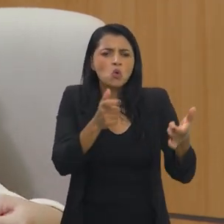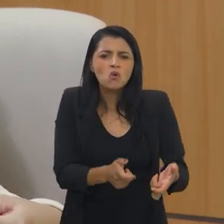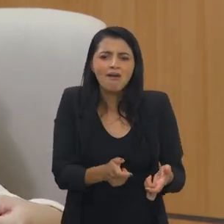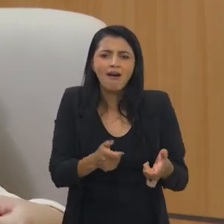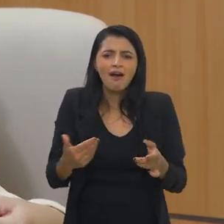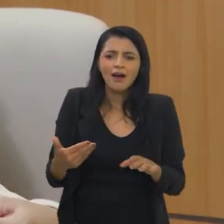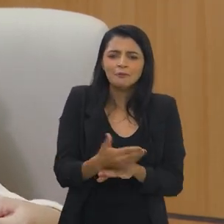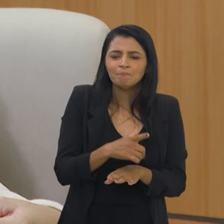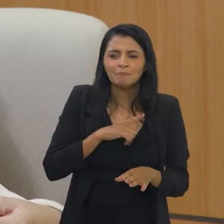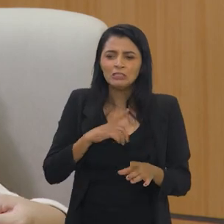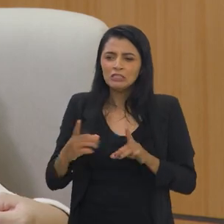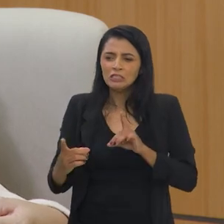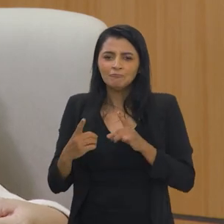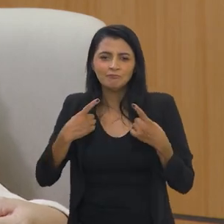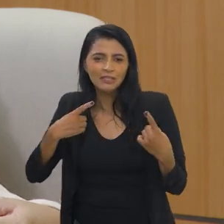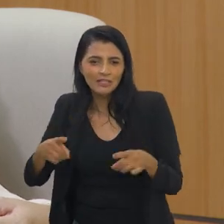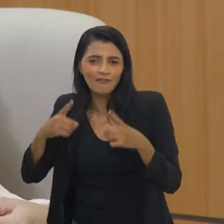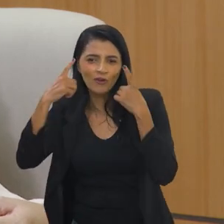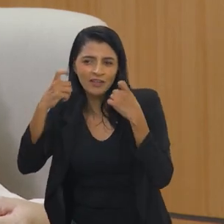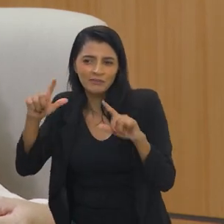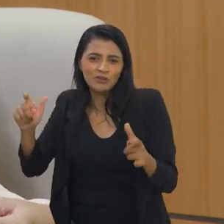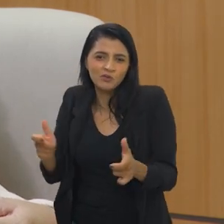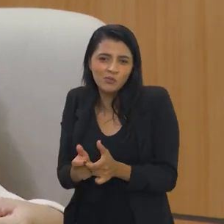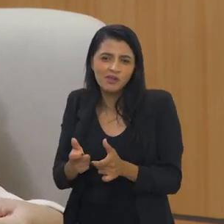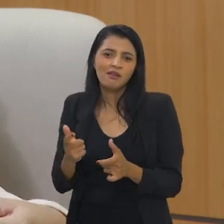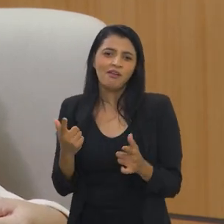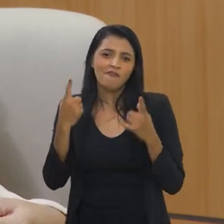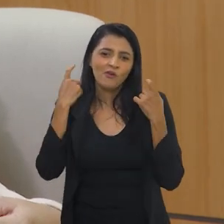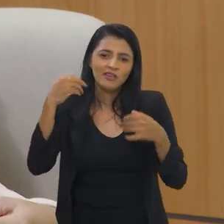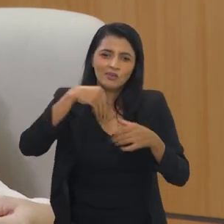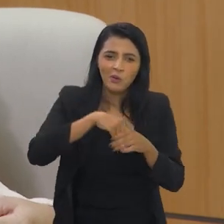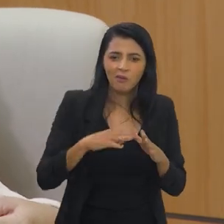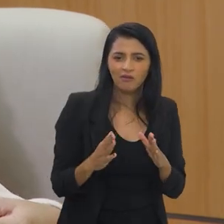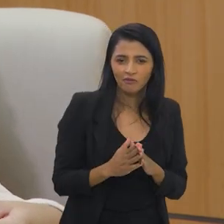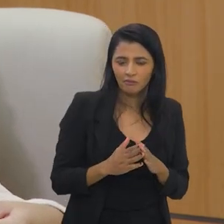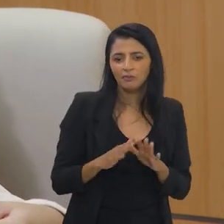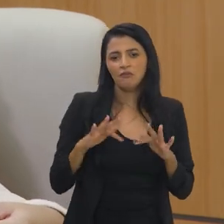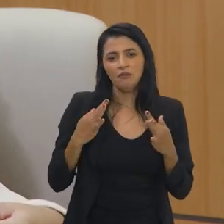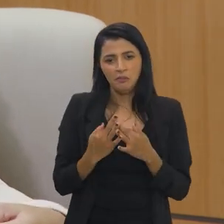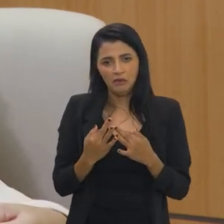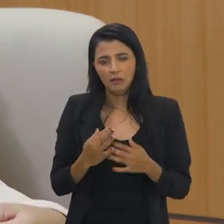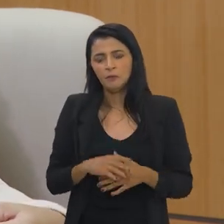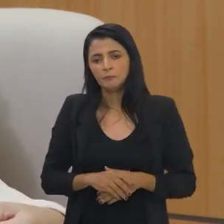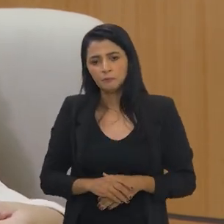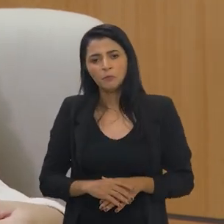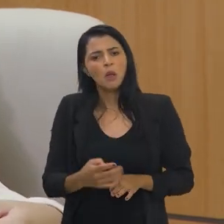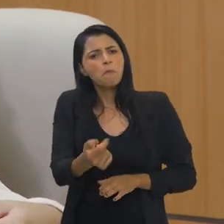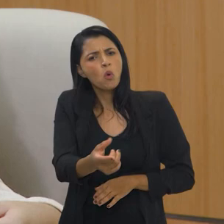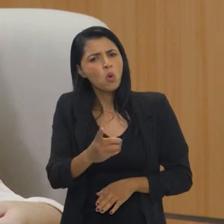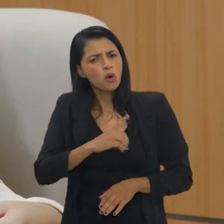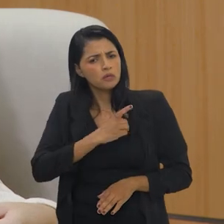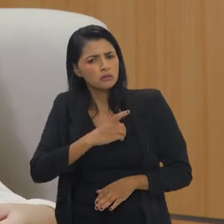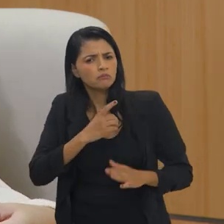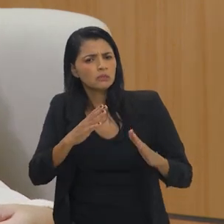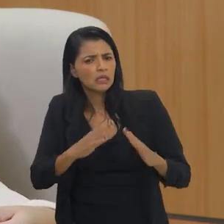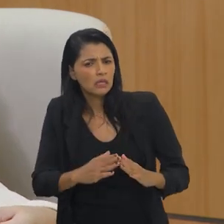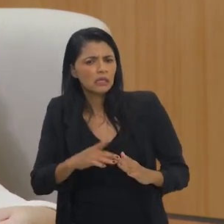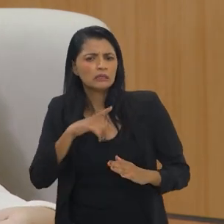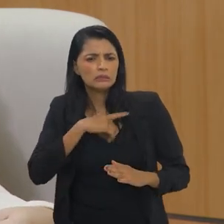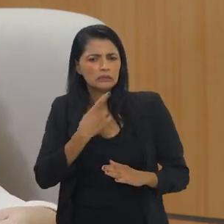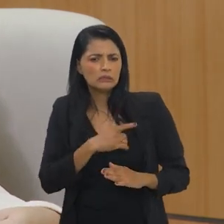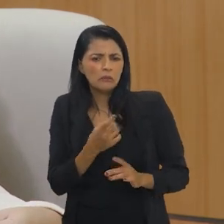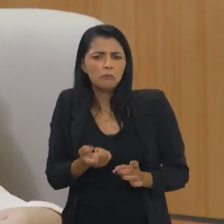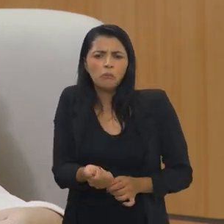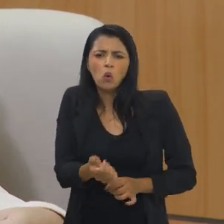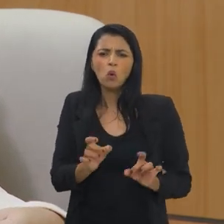temos poucos juizados né de enfrenta violência doméstica e familiar no país poucas delegacias